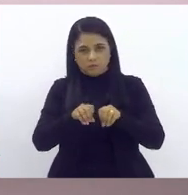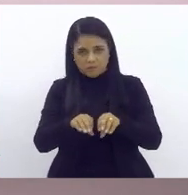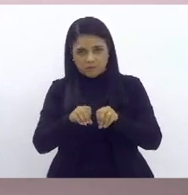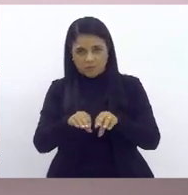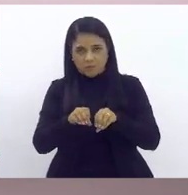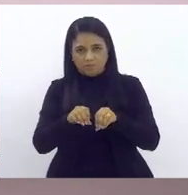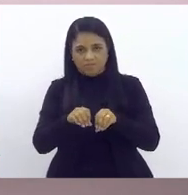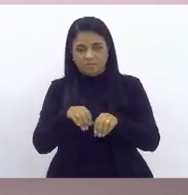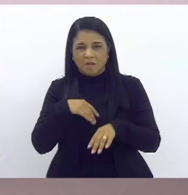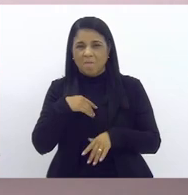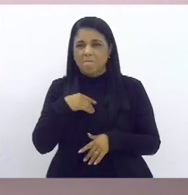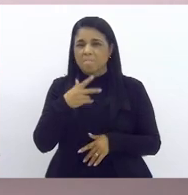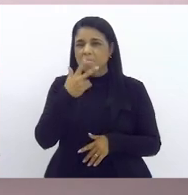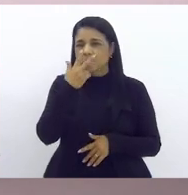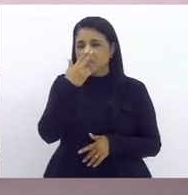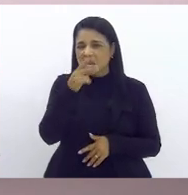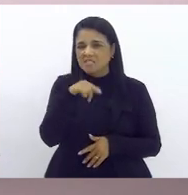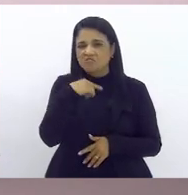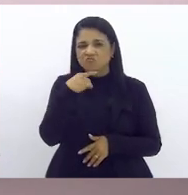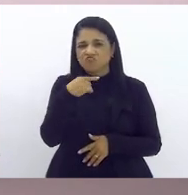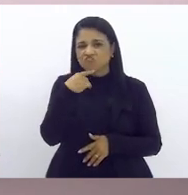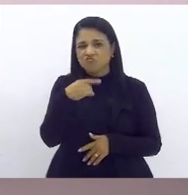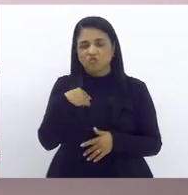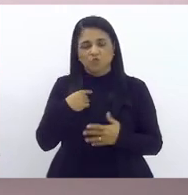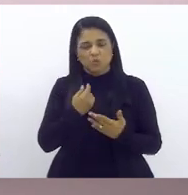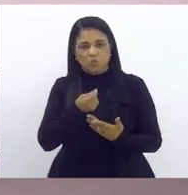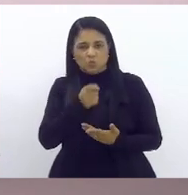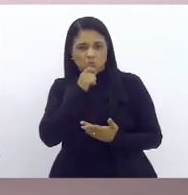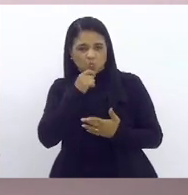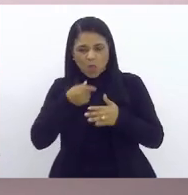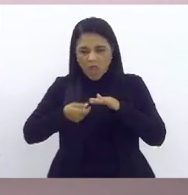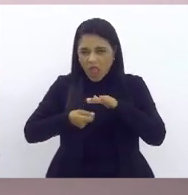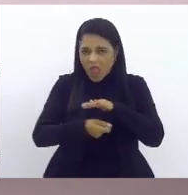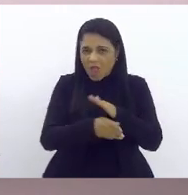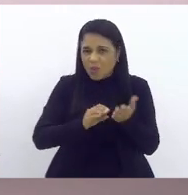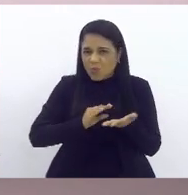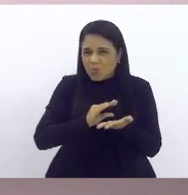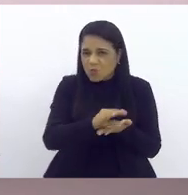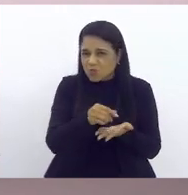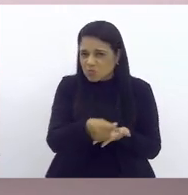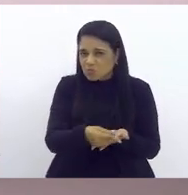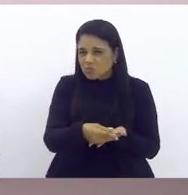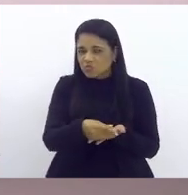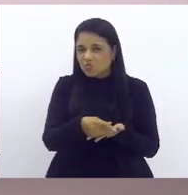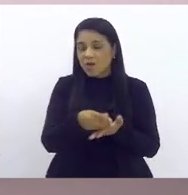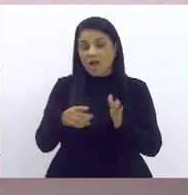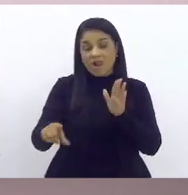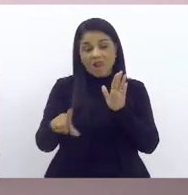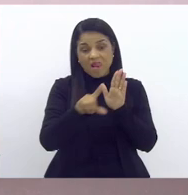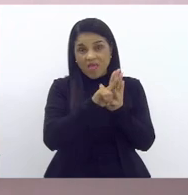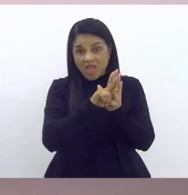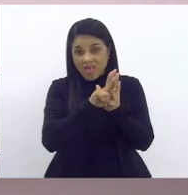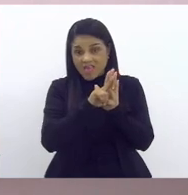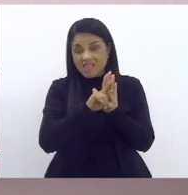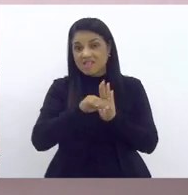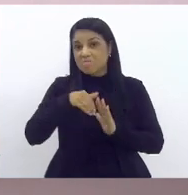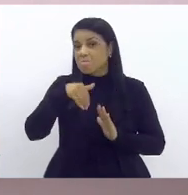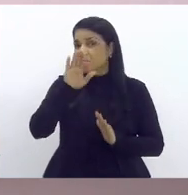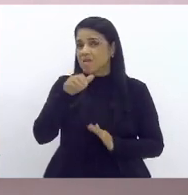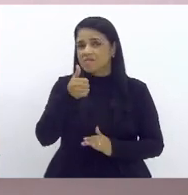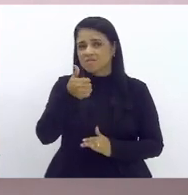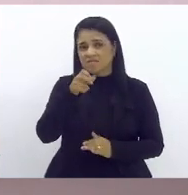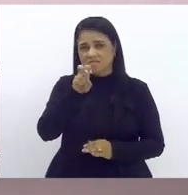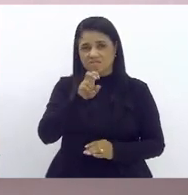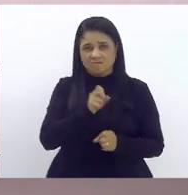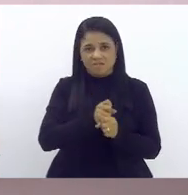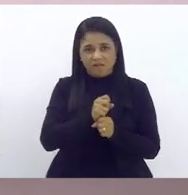é tudo balela quando se diz que não tem recursos. A lei do piso é uma lei que está fazendo mais de 15 anos.